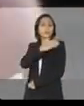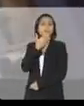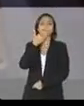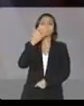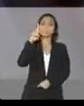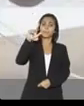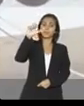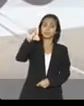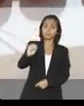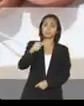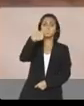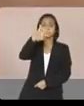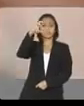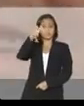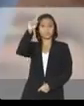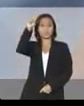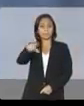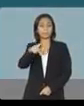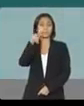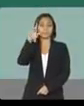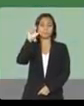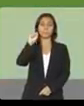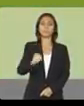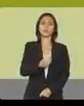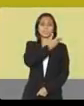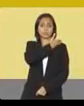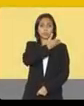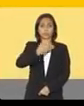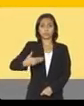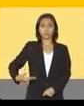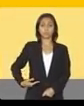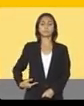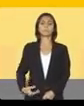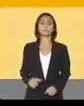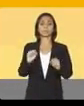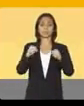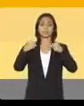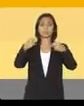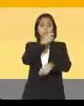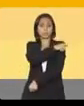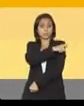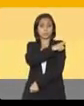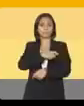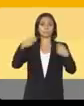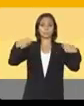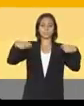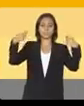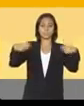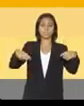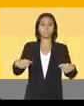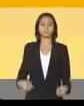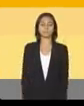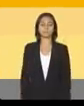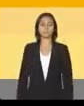Rio pede paz. 25 é paz. Eduardo Paes, governador. Com a força que o Rio precisa.